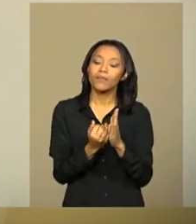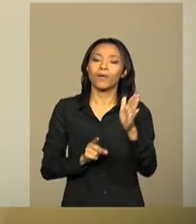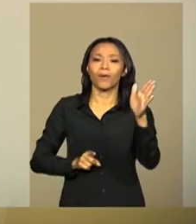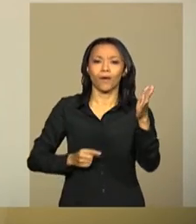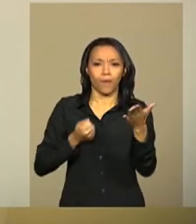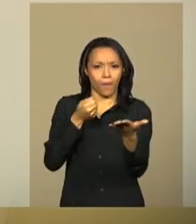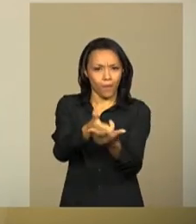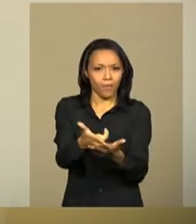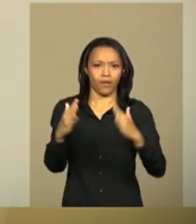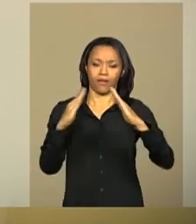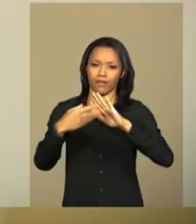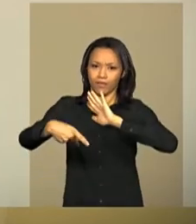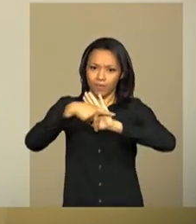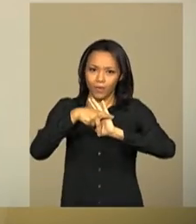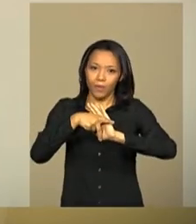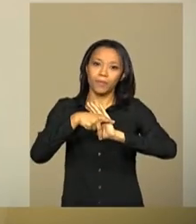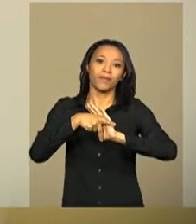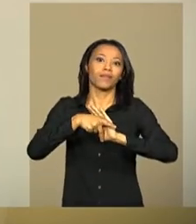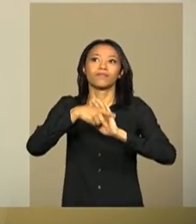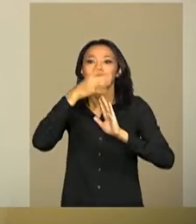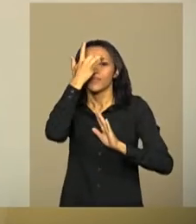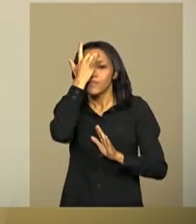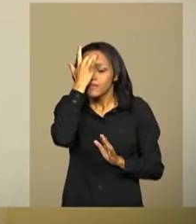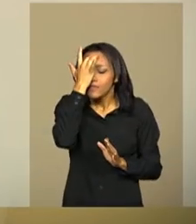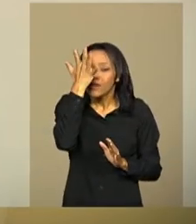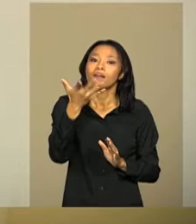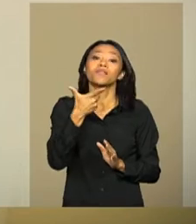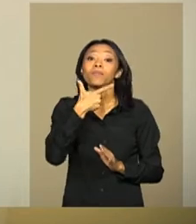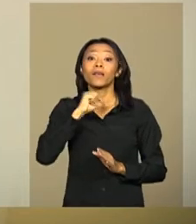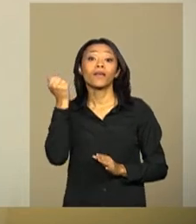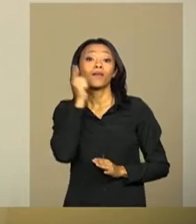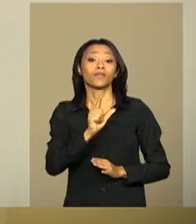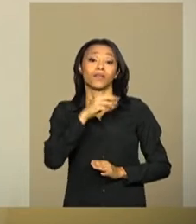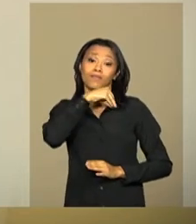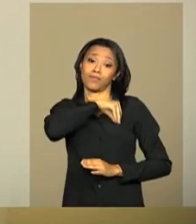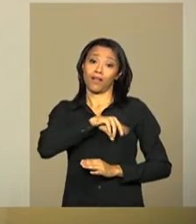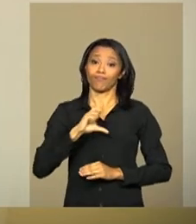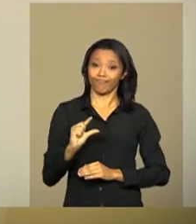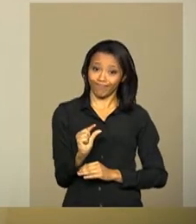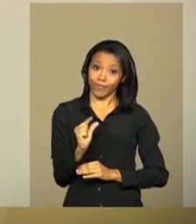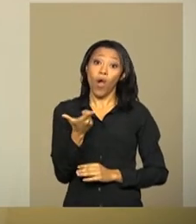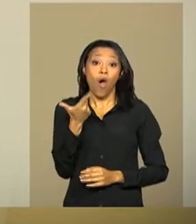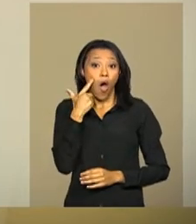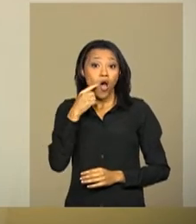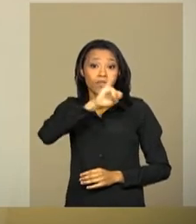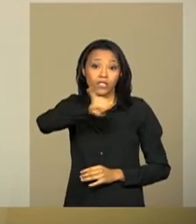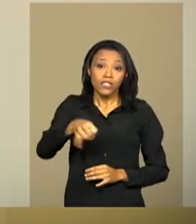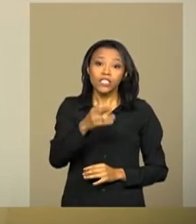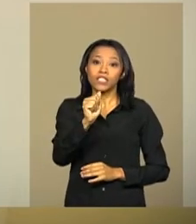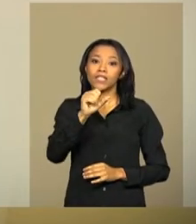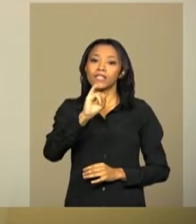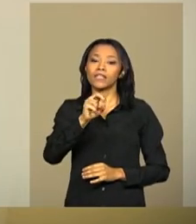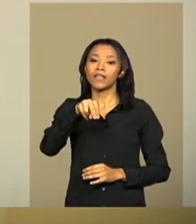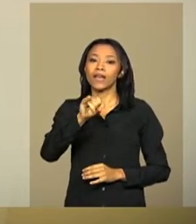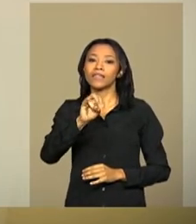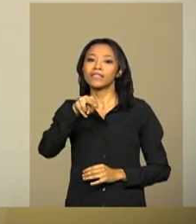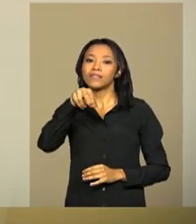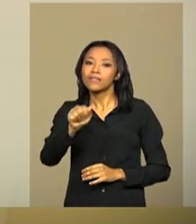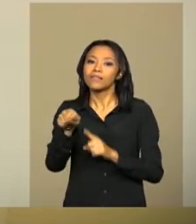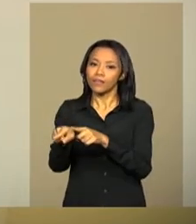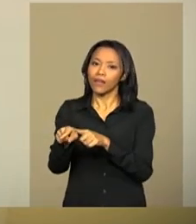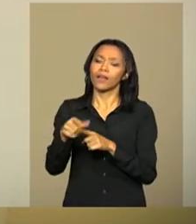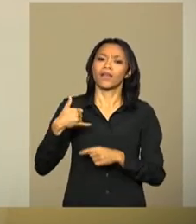comprar a casa própria ficou ainda mais fácil para quem ganha menos Olha que o caso da Janaína Nunes de Assis